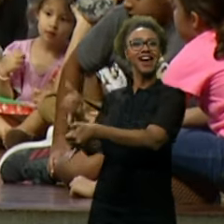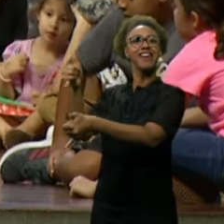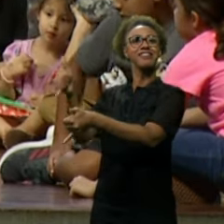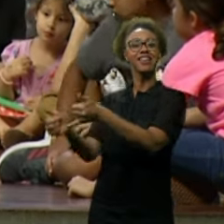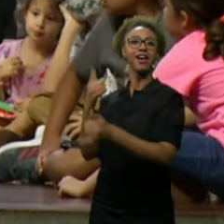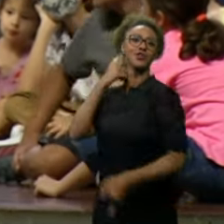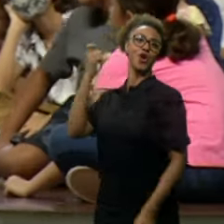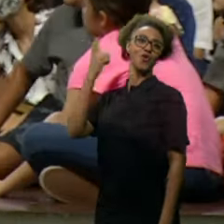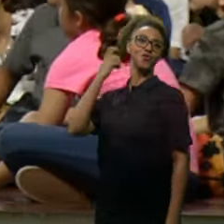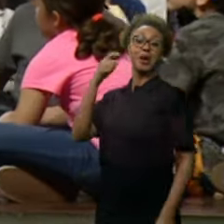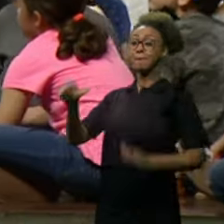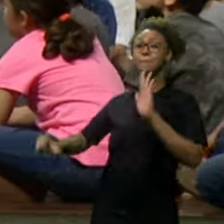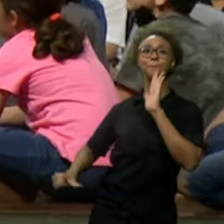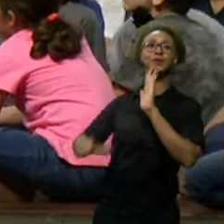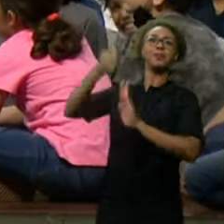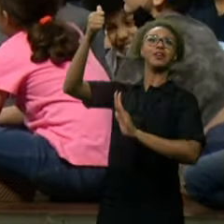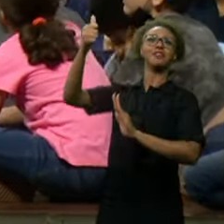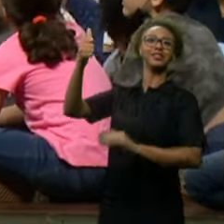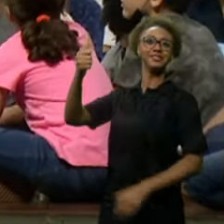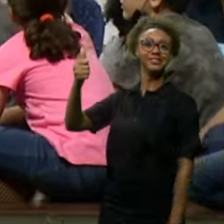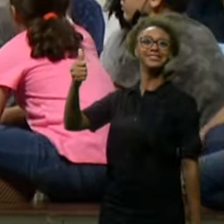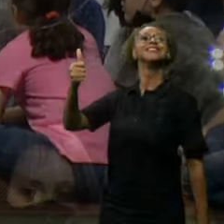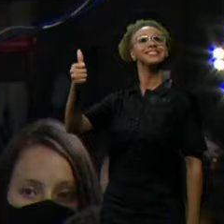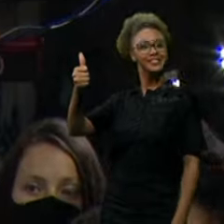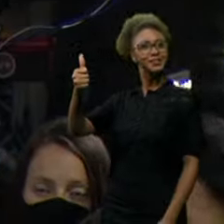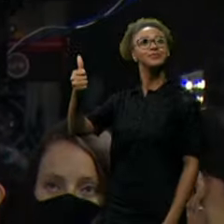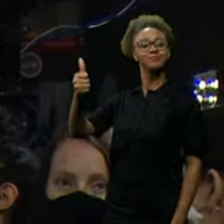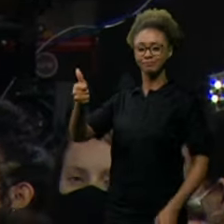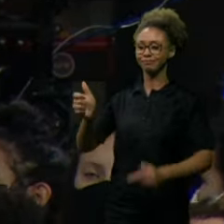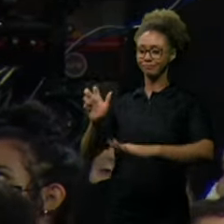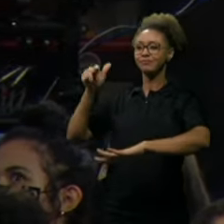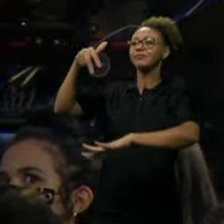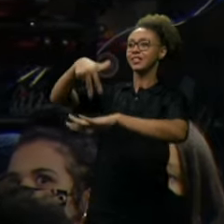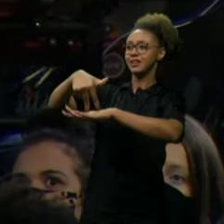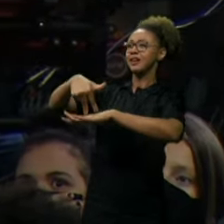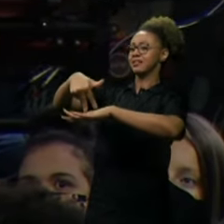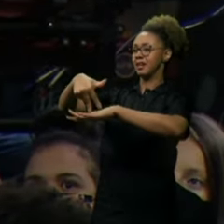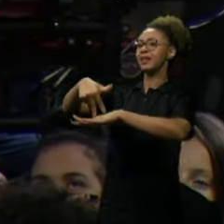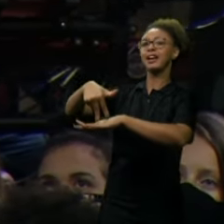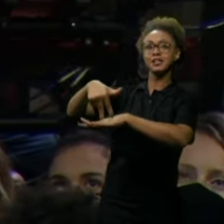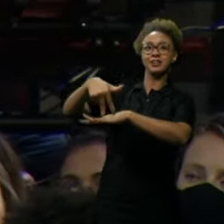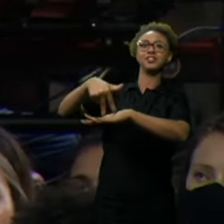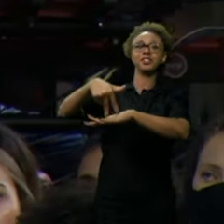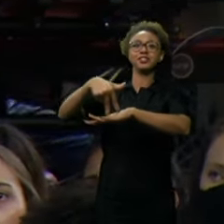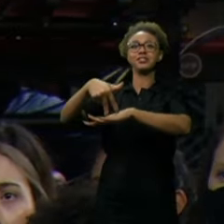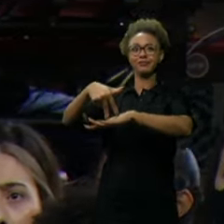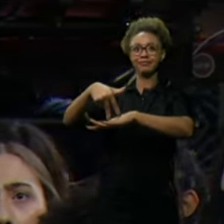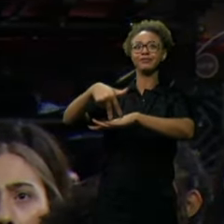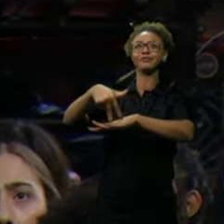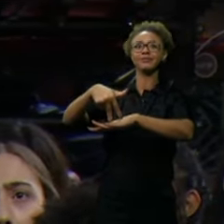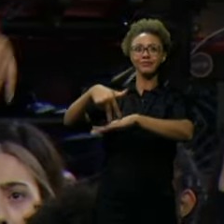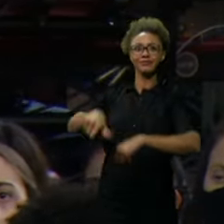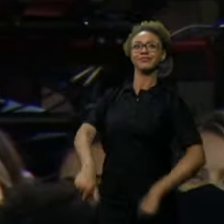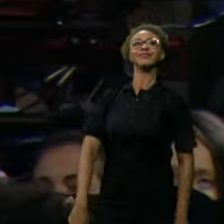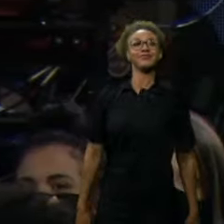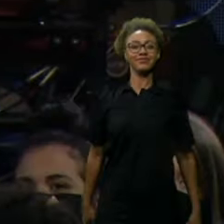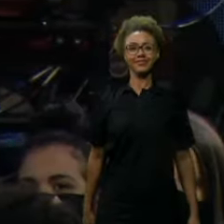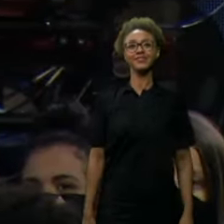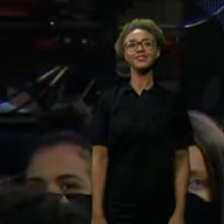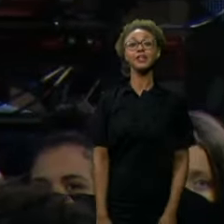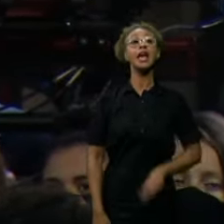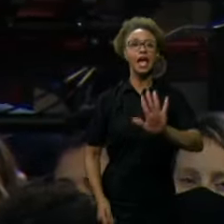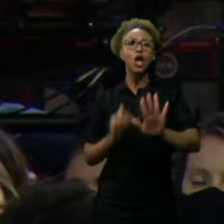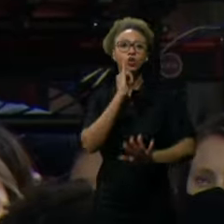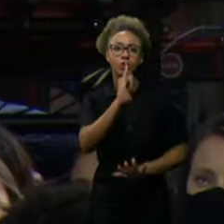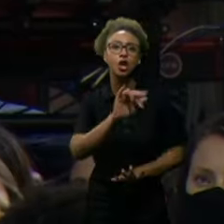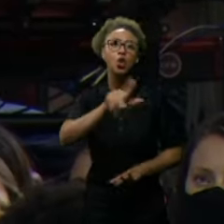pela primeira vez subiu de novo a Tribuna você acredita nisso eu não estou